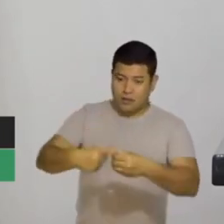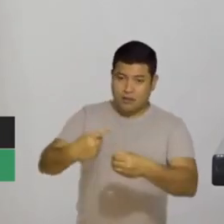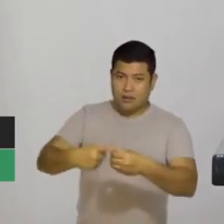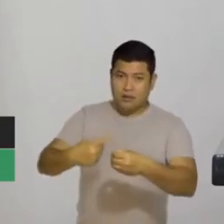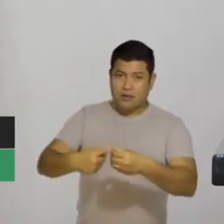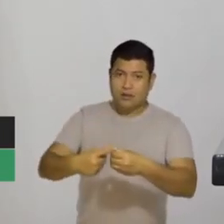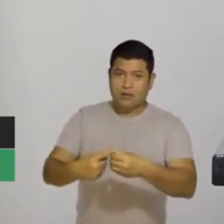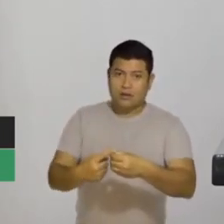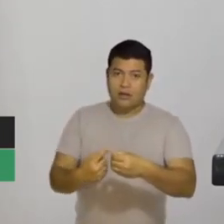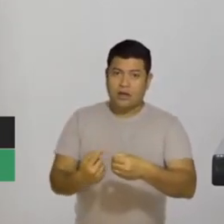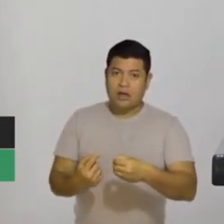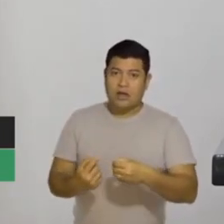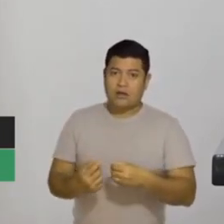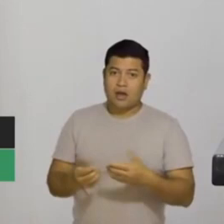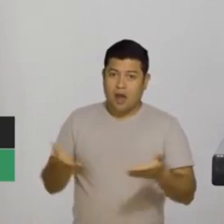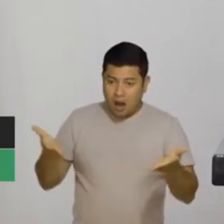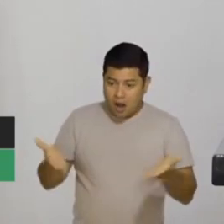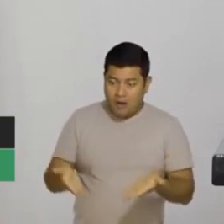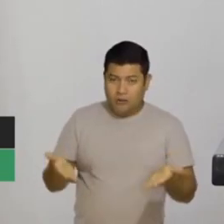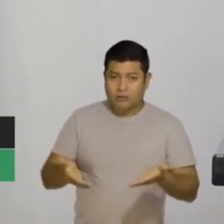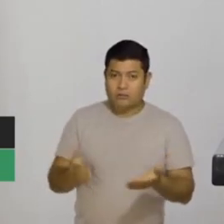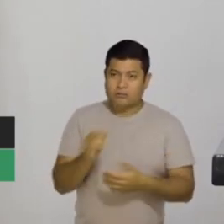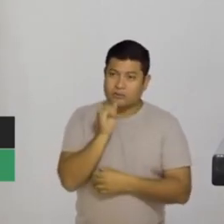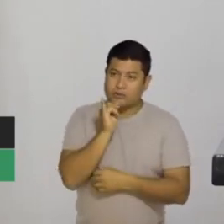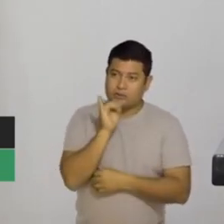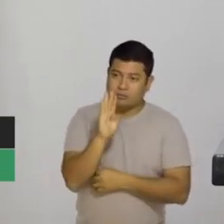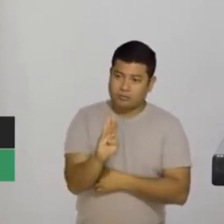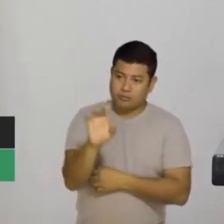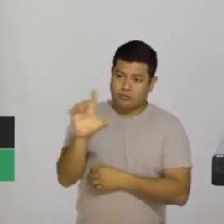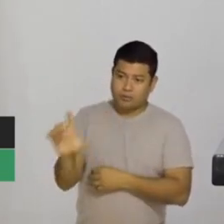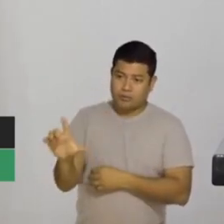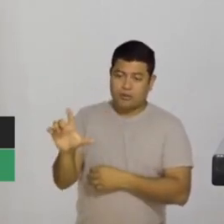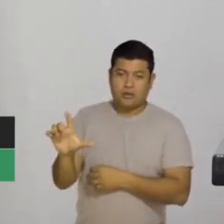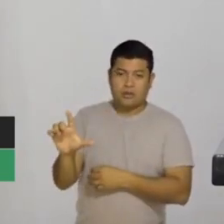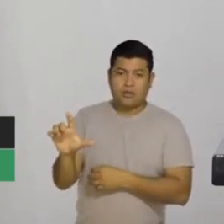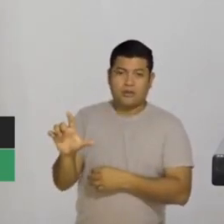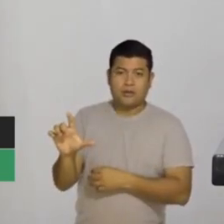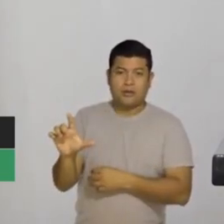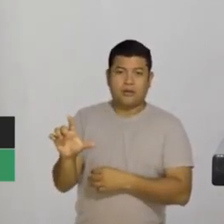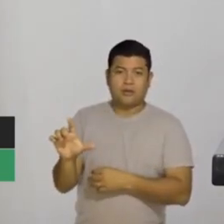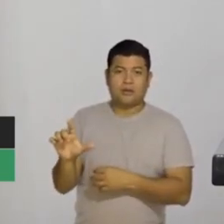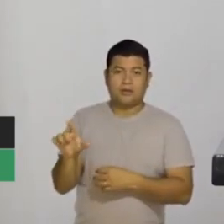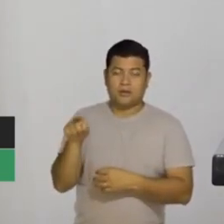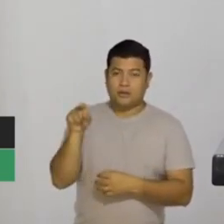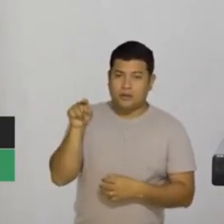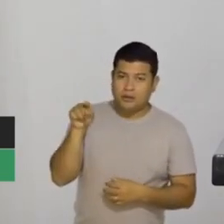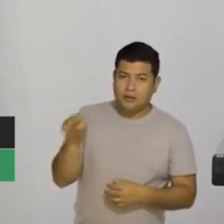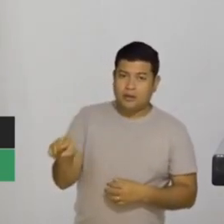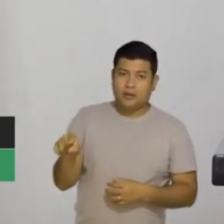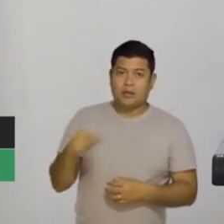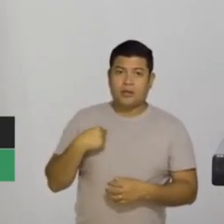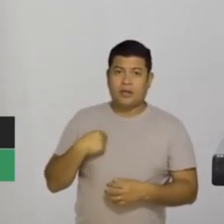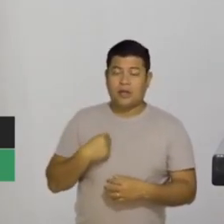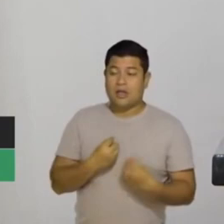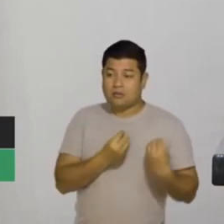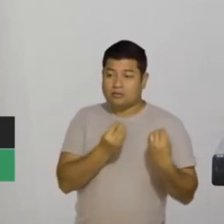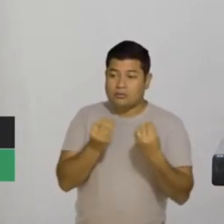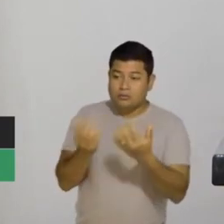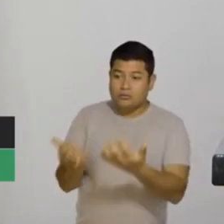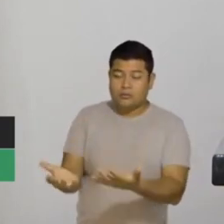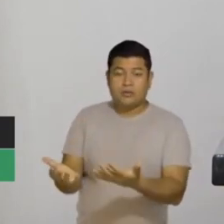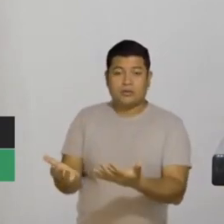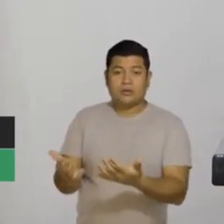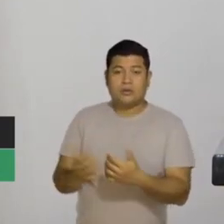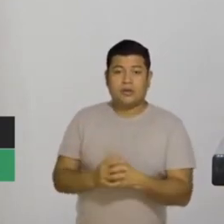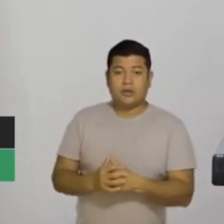deputado Napoleão Blana, justamente Blumenau, e você fala para essas pessoas, olha, para que eu possa oferecer, para que eu